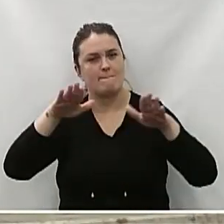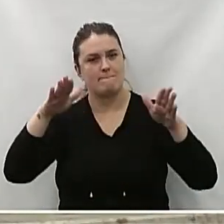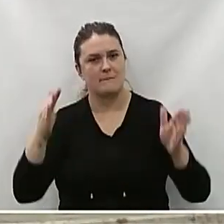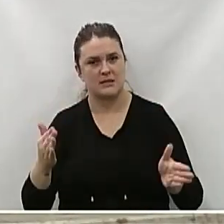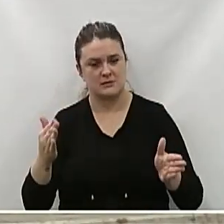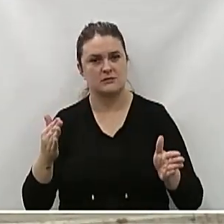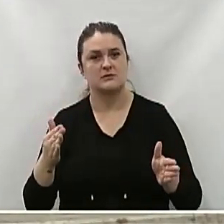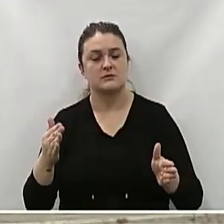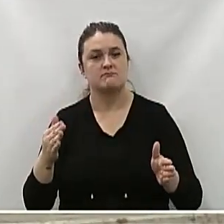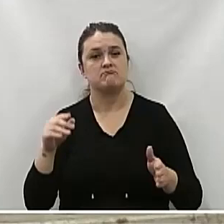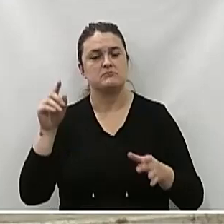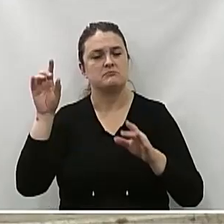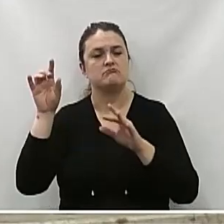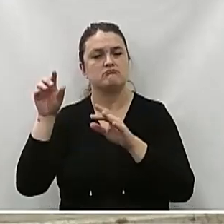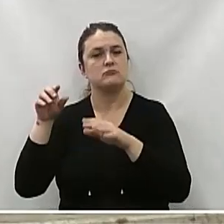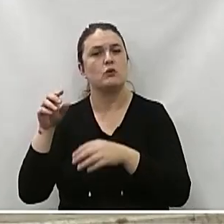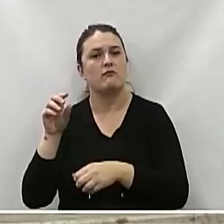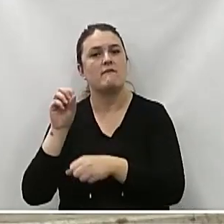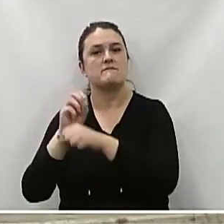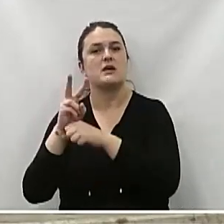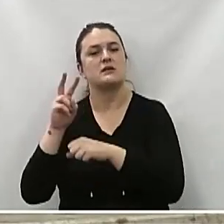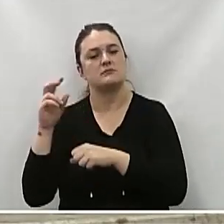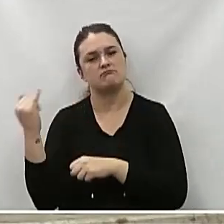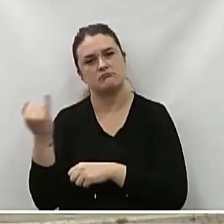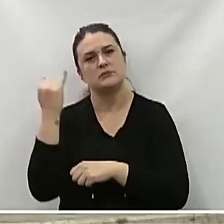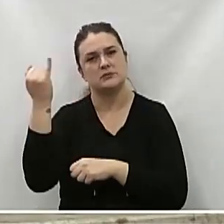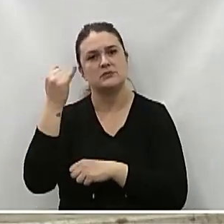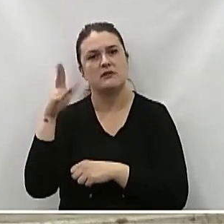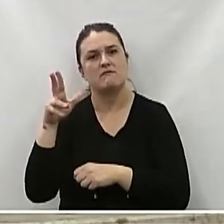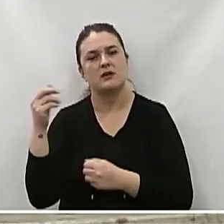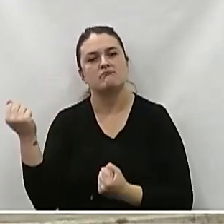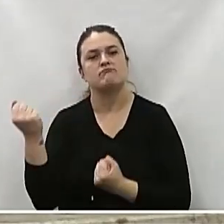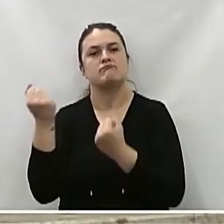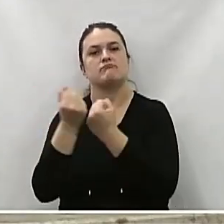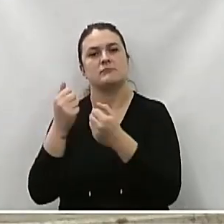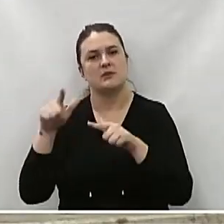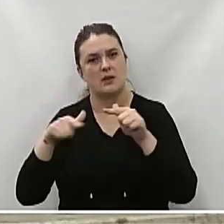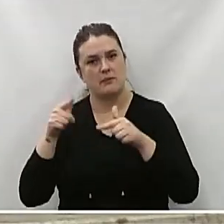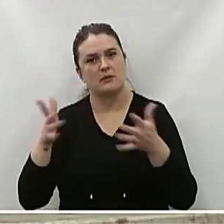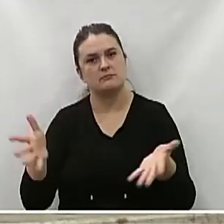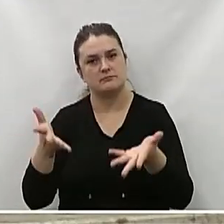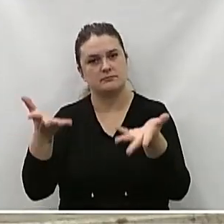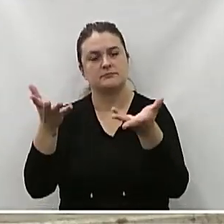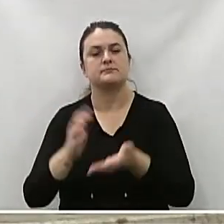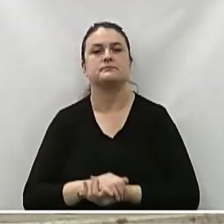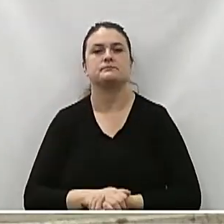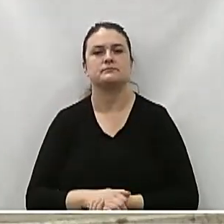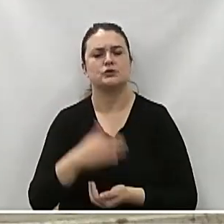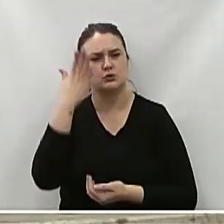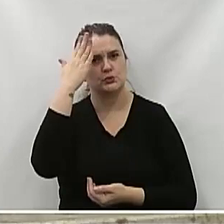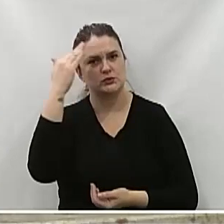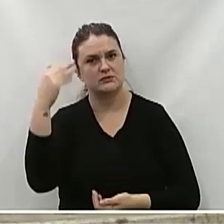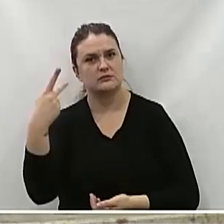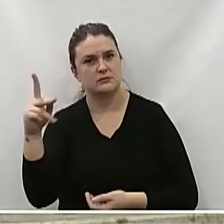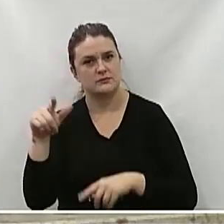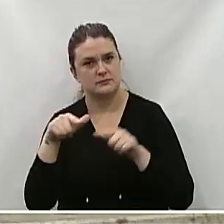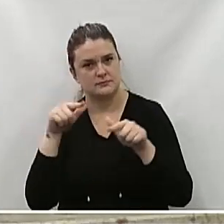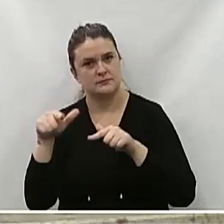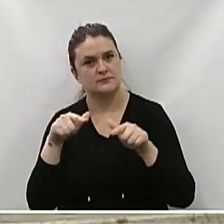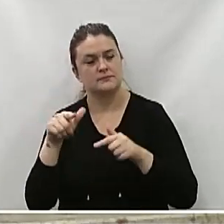como titular e também somar a Excel legislativo sbl então Sucesso